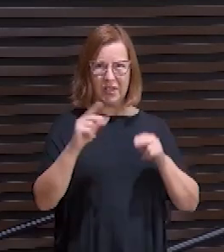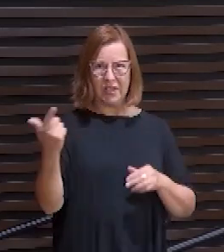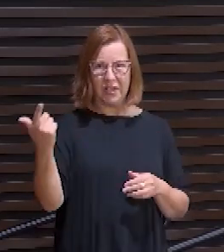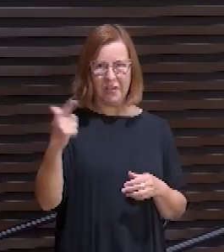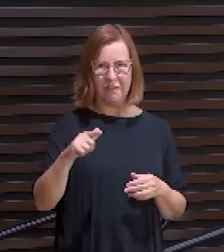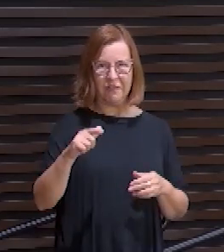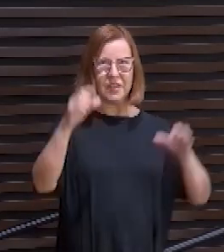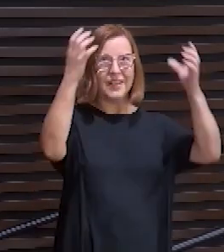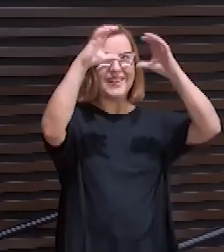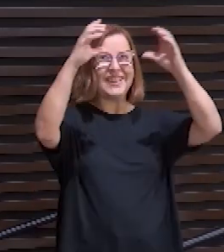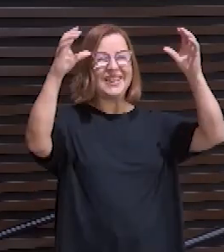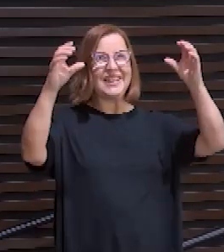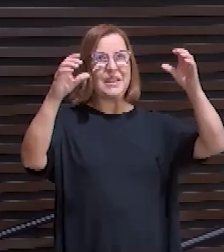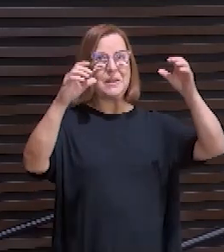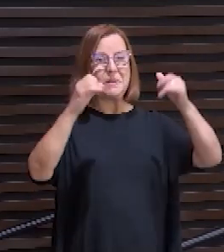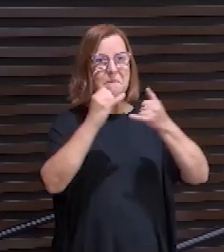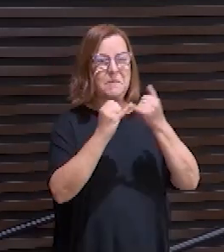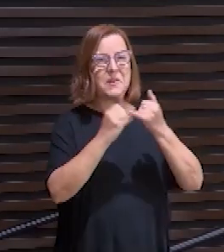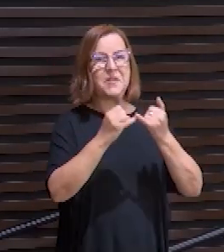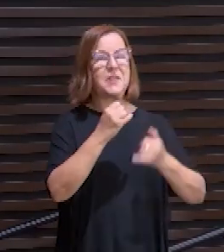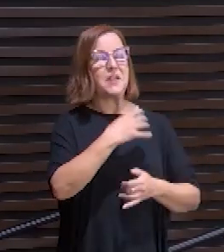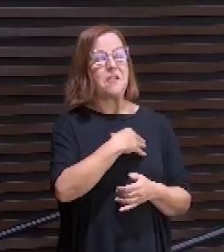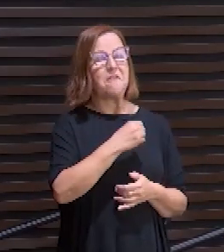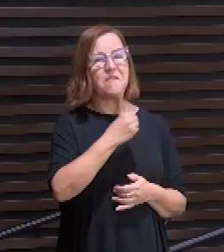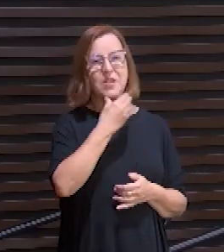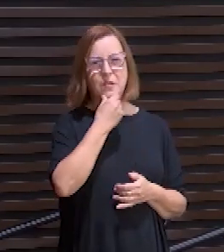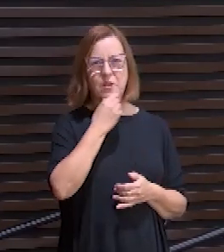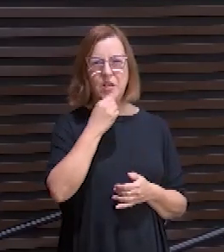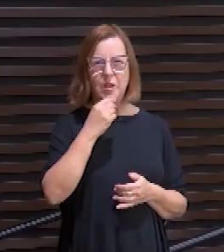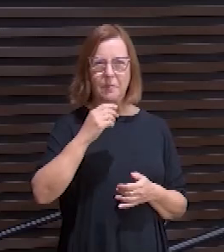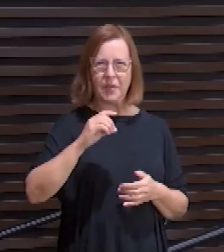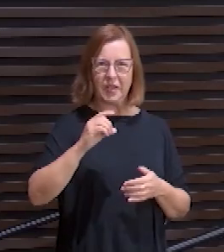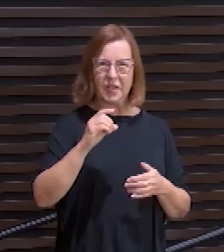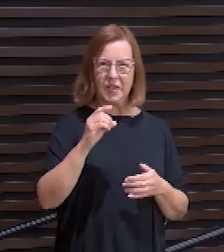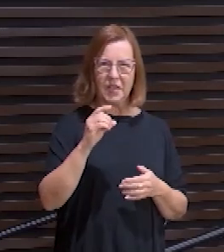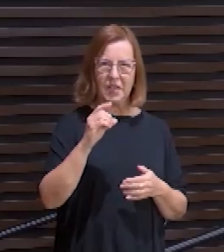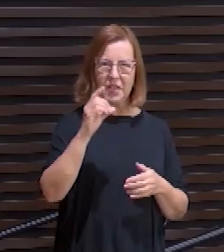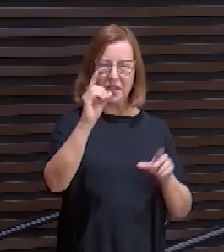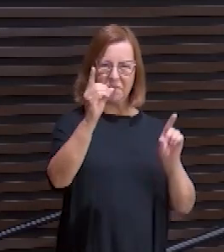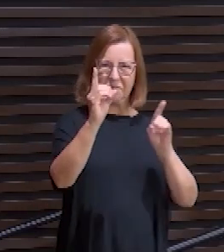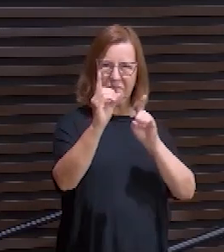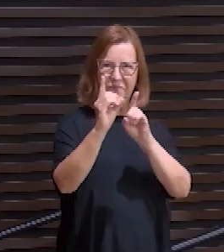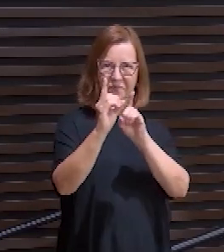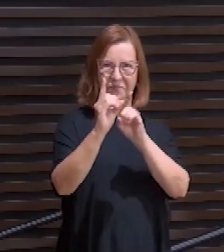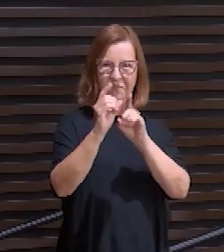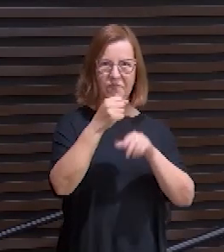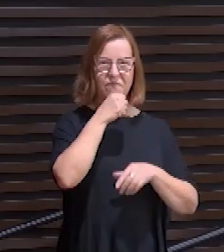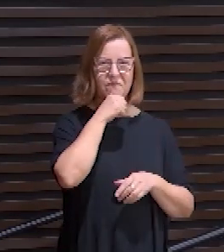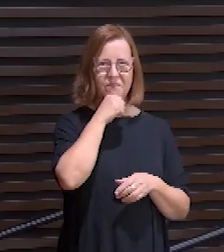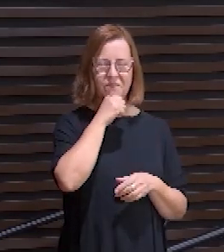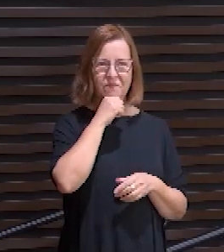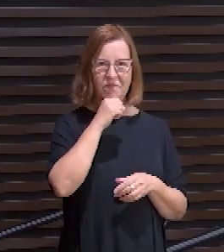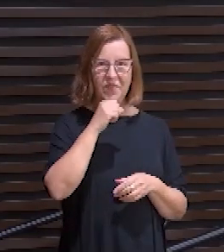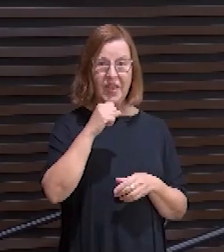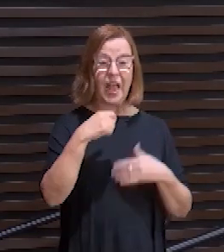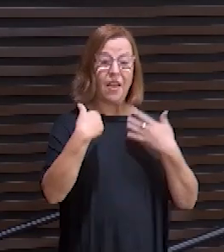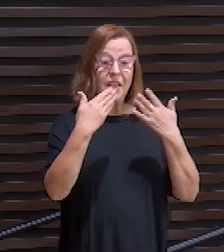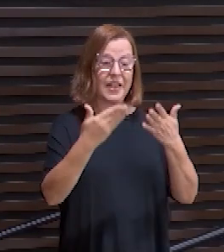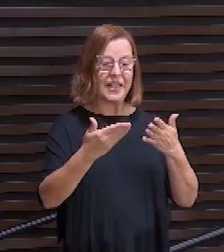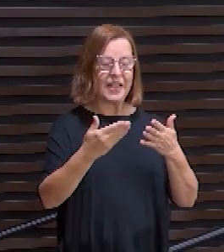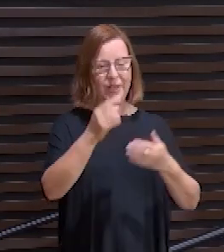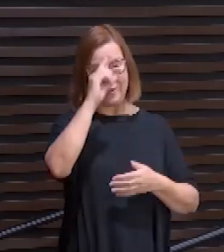Homem. E dirigiu-se ao ancião de dias, e o fizeram chegar até ele. Foi-lhe dado domínio